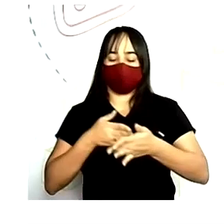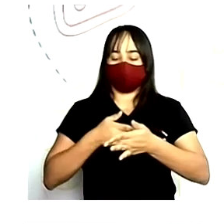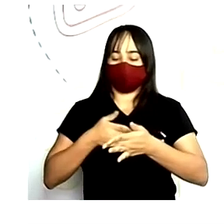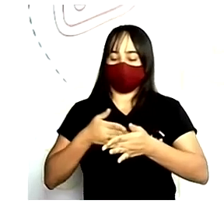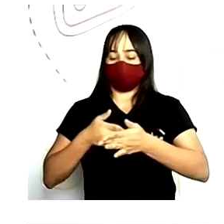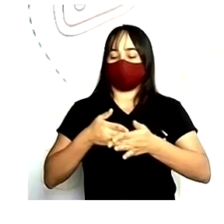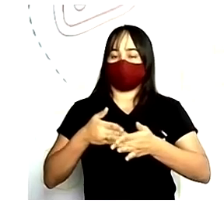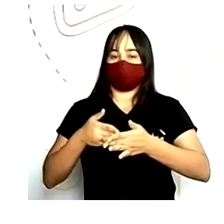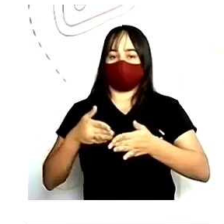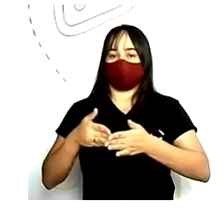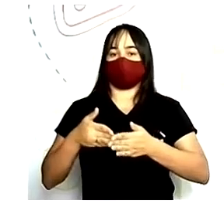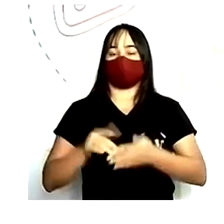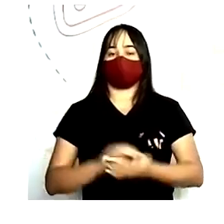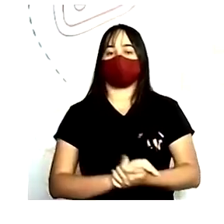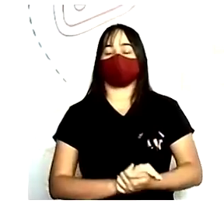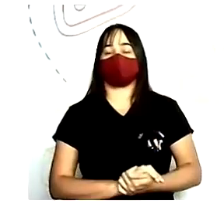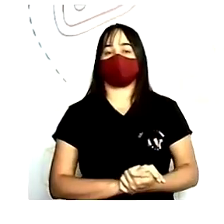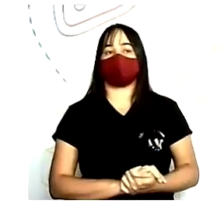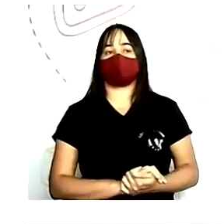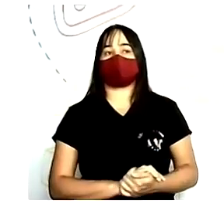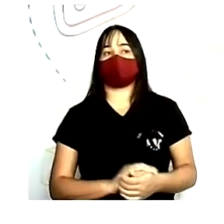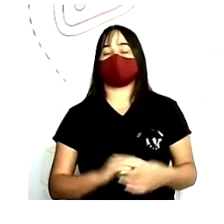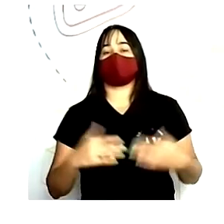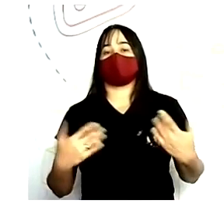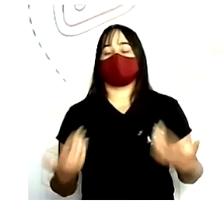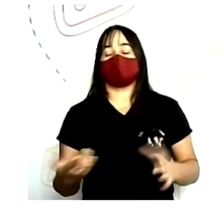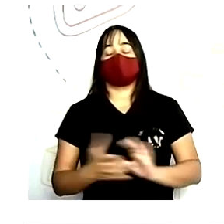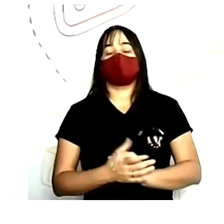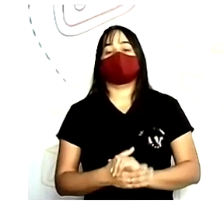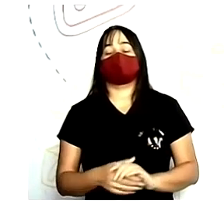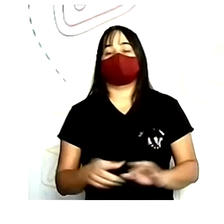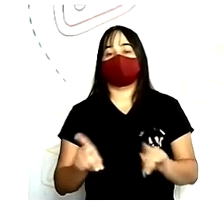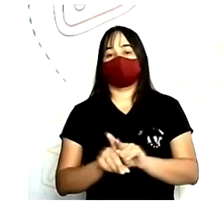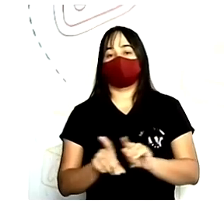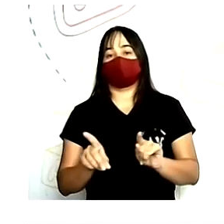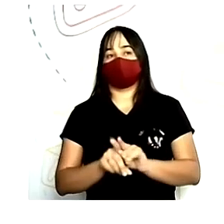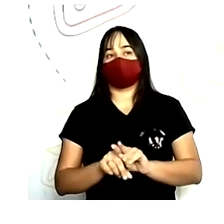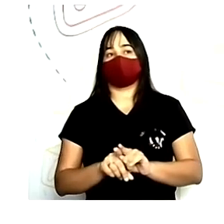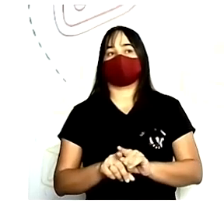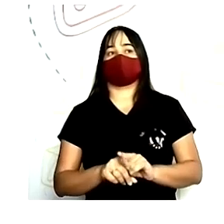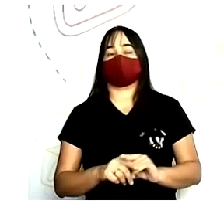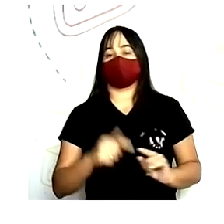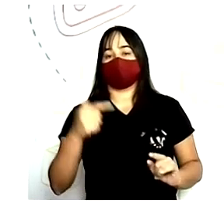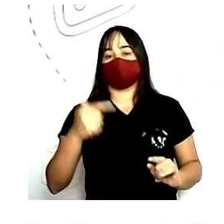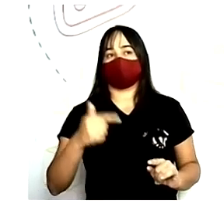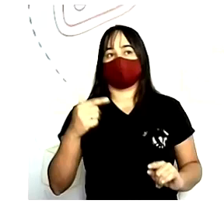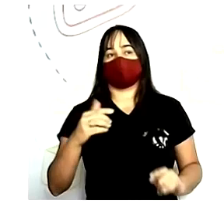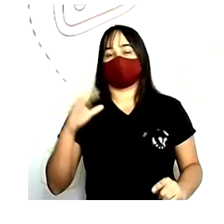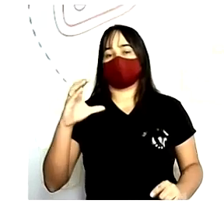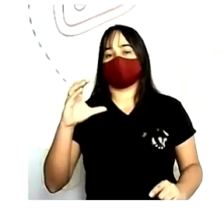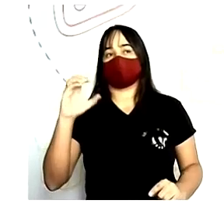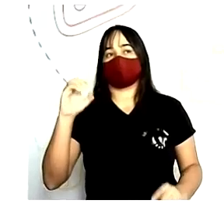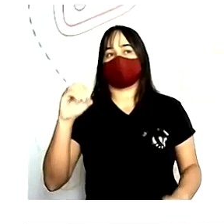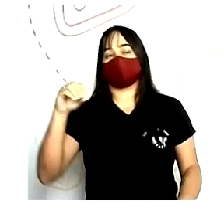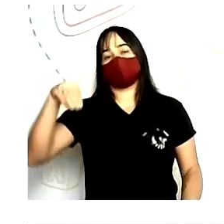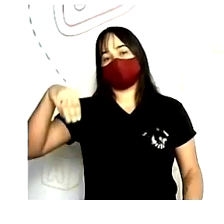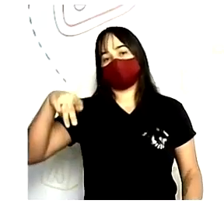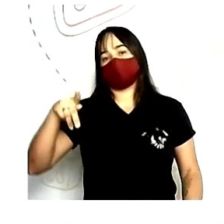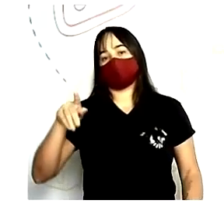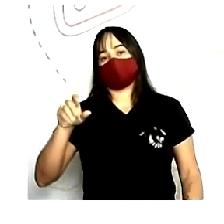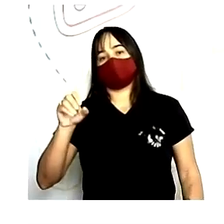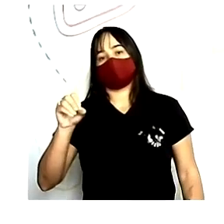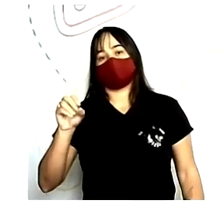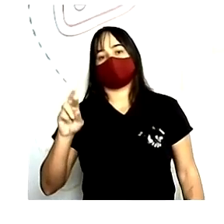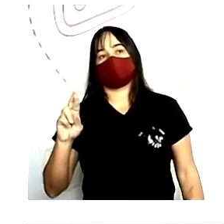Segundo método é o método comportamental, são os métodos comportamentais. Eles vão depender, sobretudo,